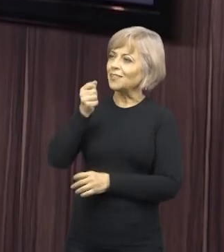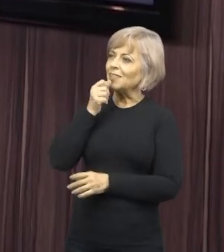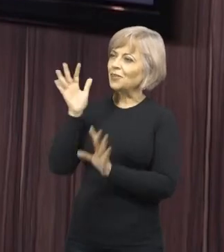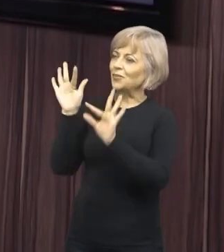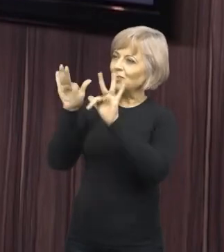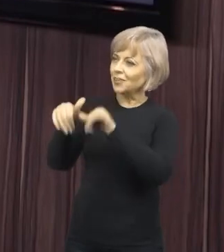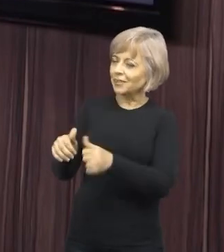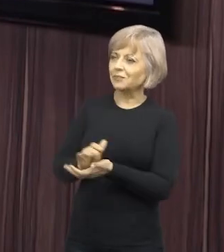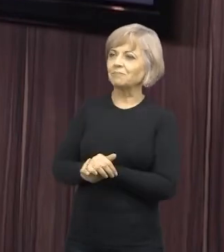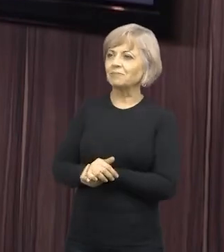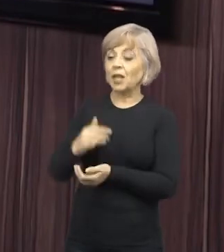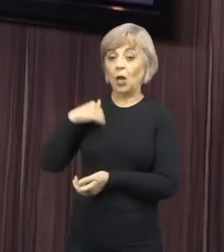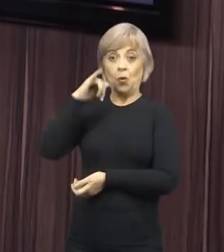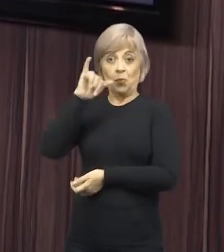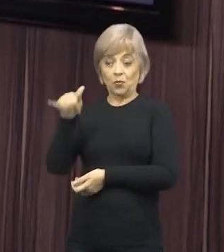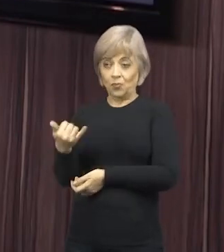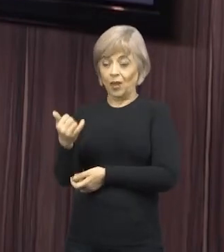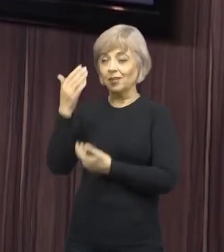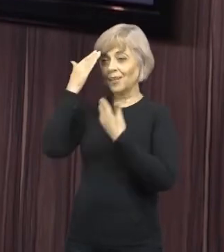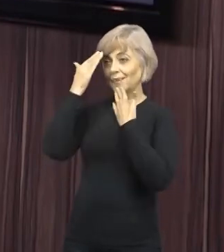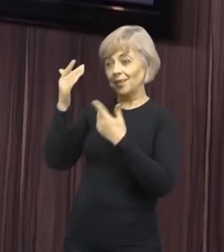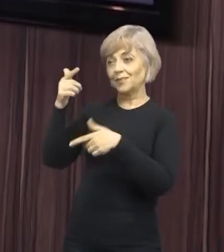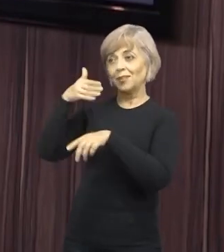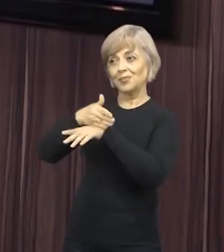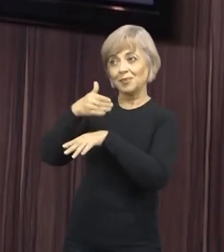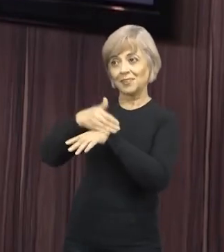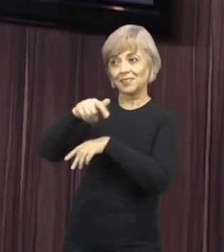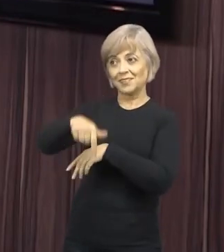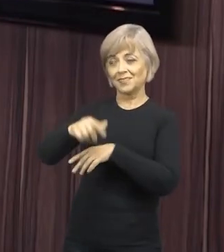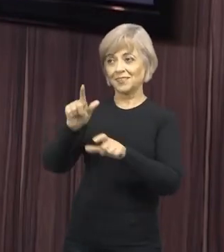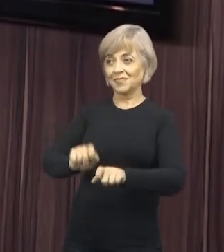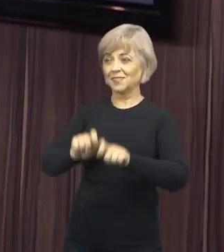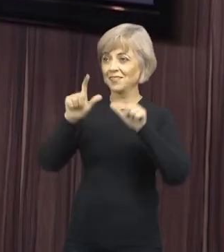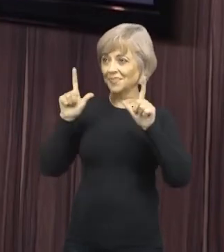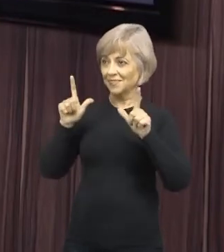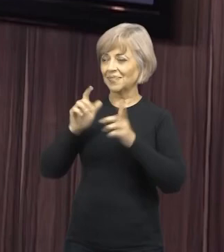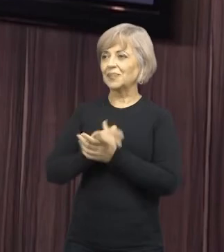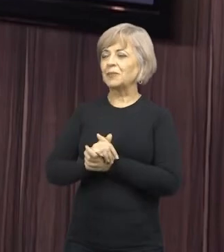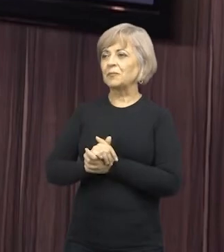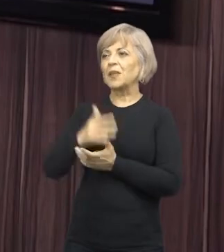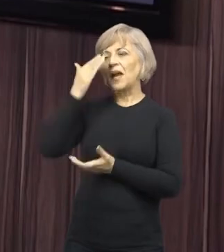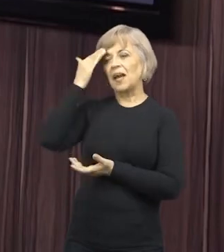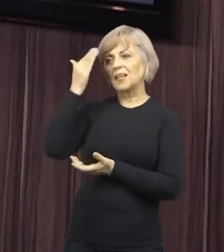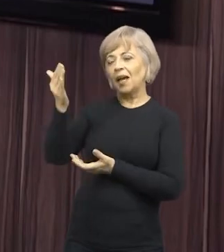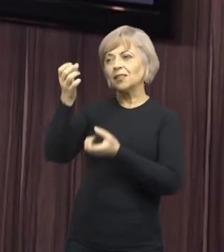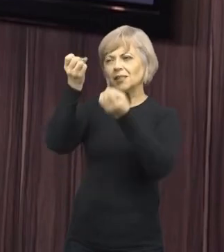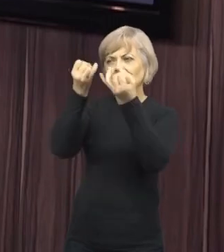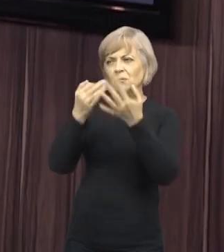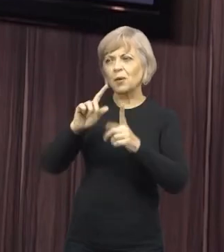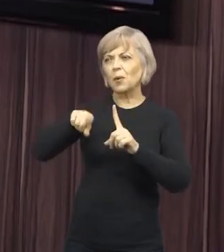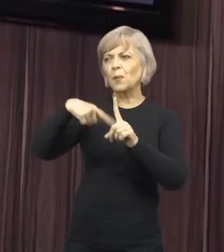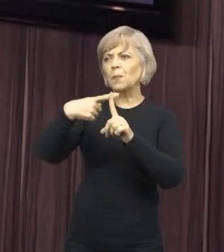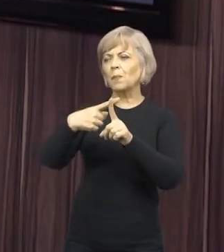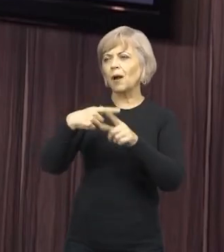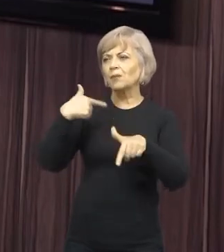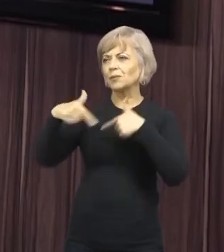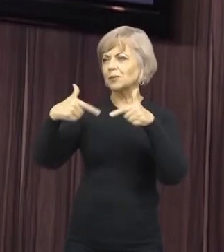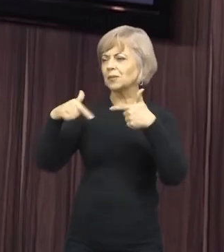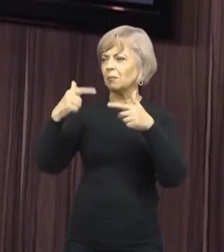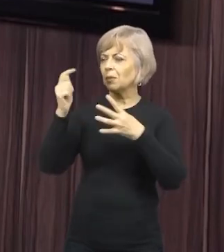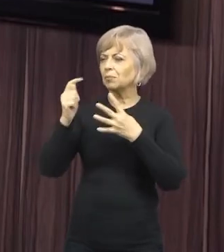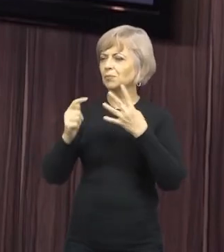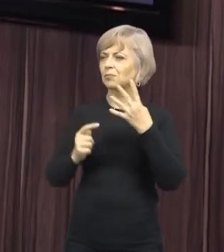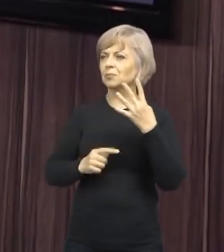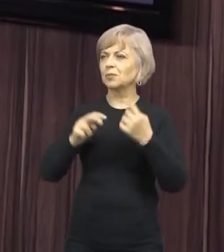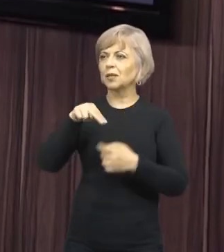fim. Eu aproveito para agradecer novamente a participação da senhora aqui no nosso programa e agradeço por ter nos explicado um pouquinho sobre as atribuições do NAI e